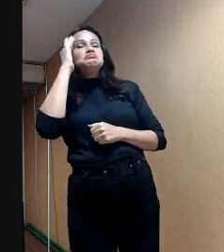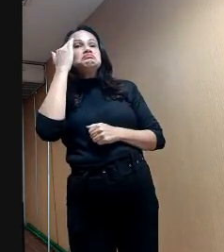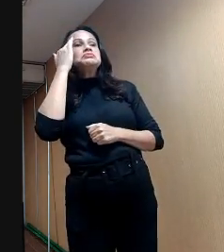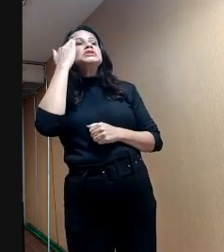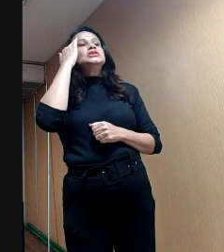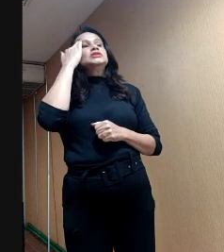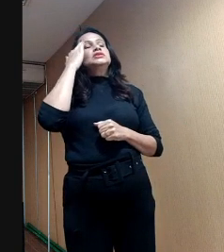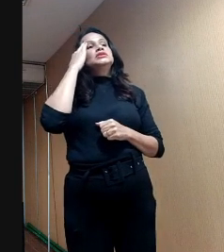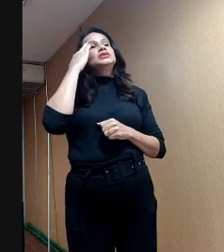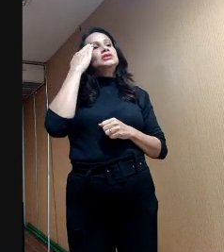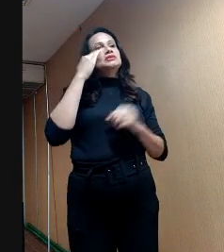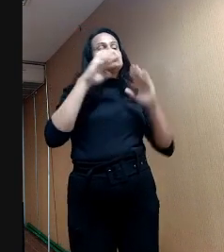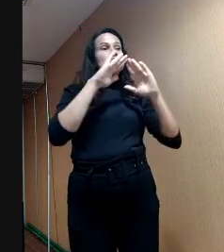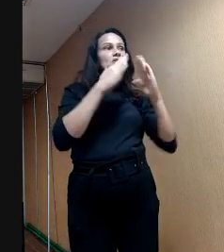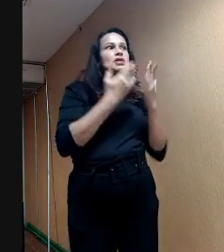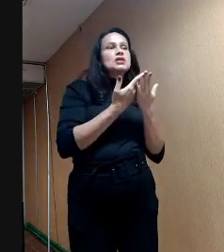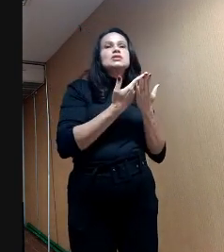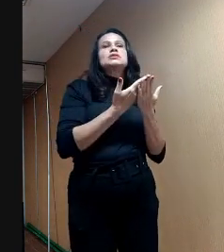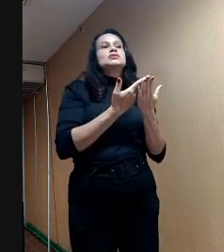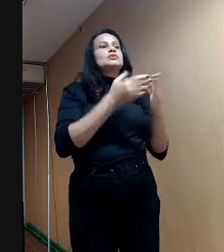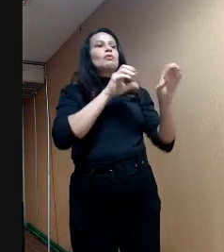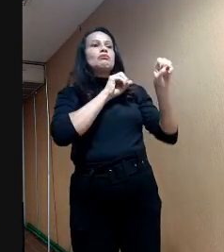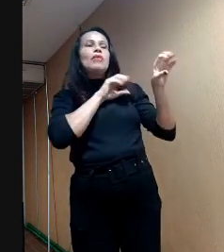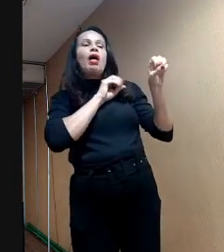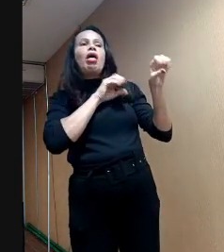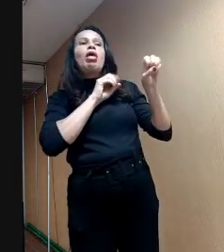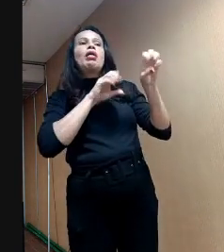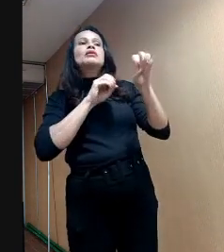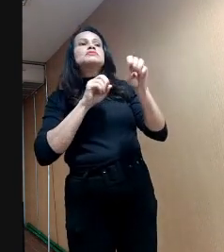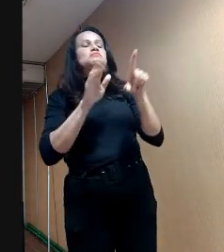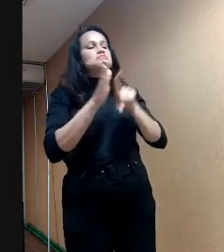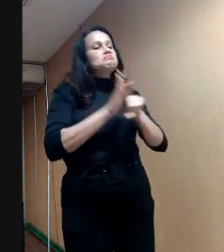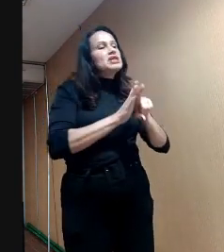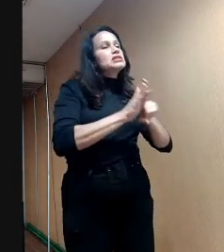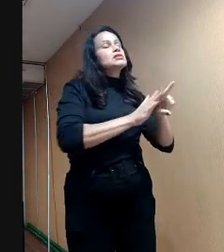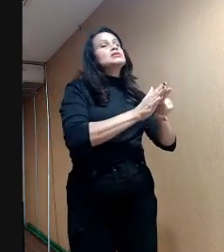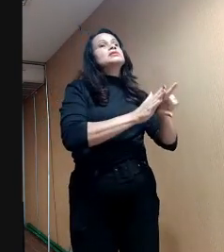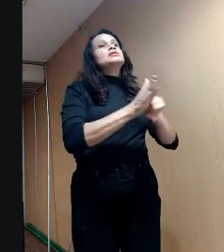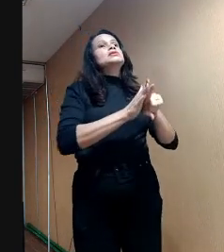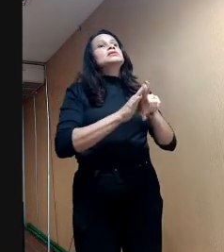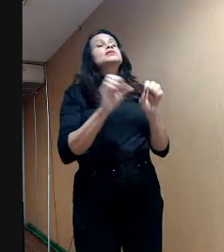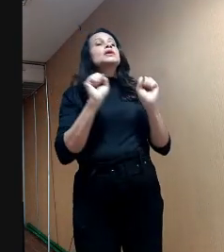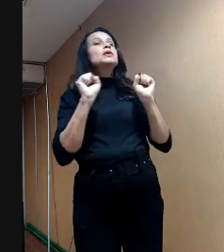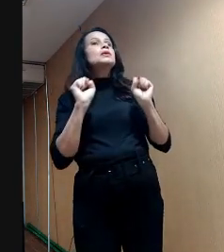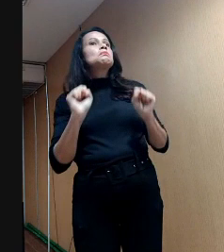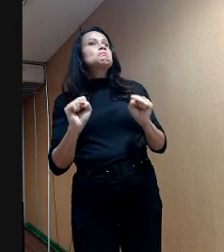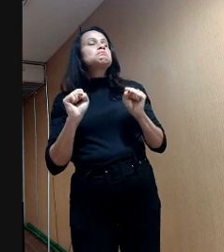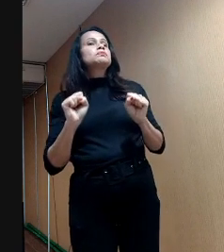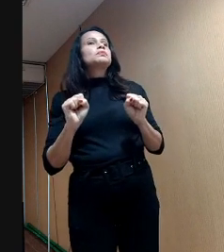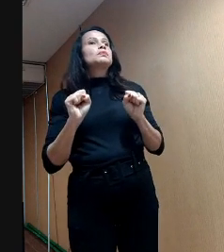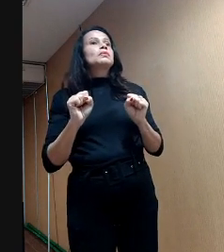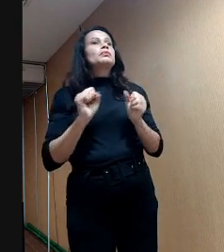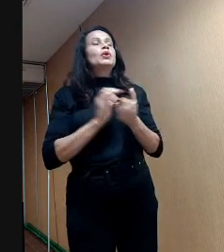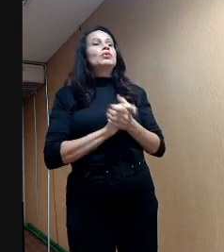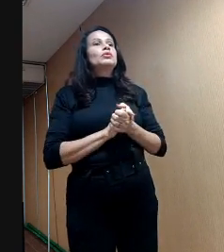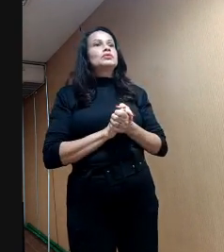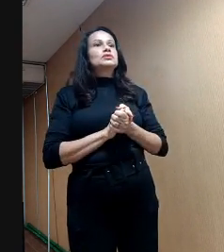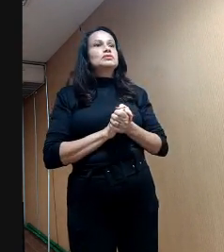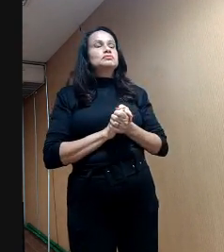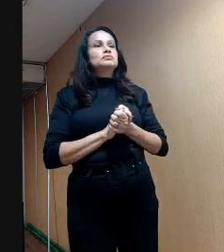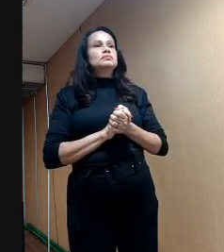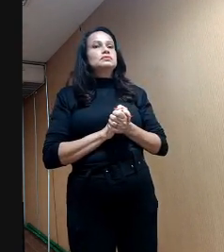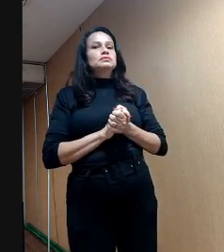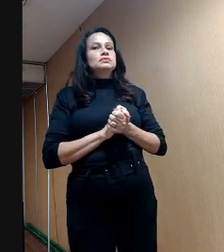novas fronteiras, inclusive para pesquisa, enfim, que possam, a partir deste encontro,